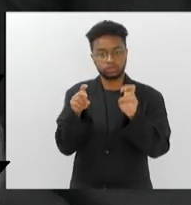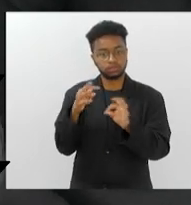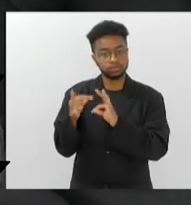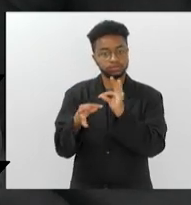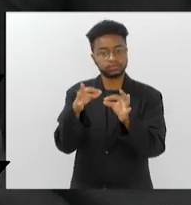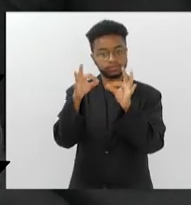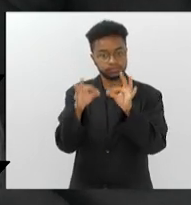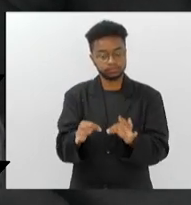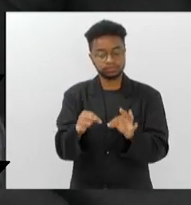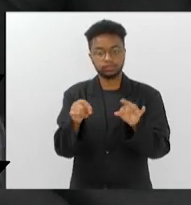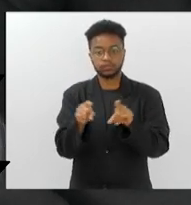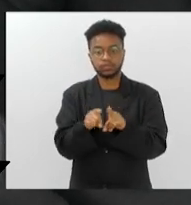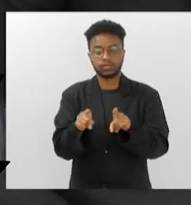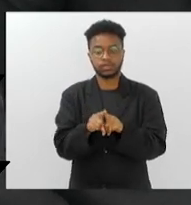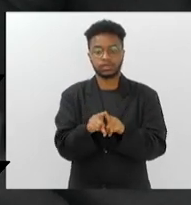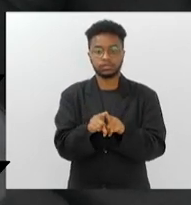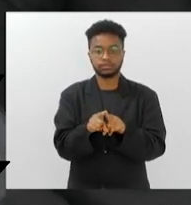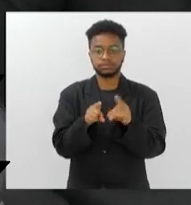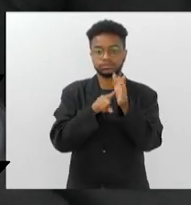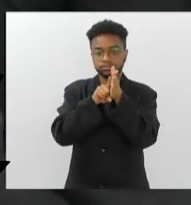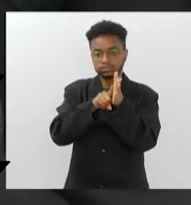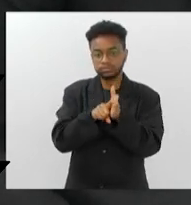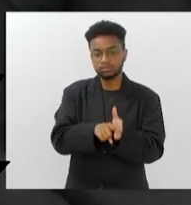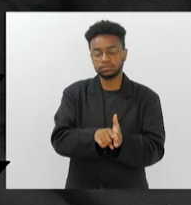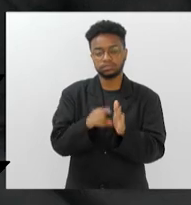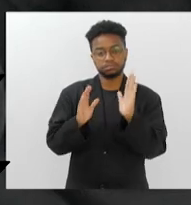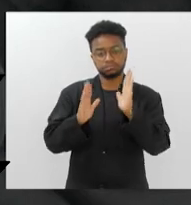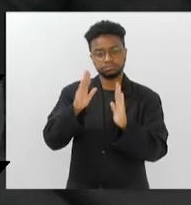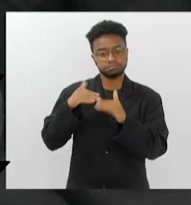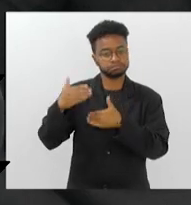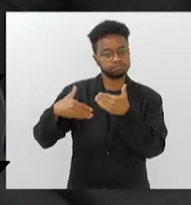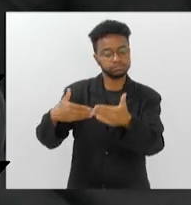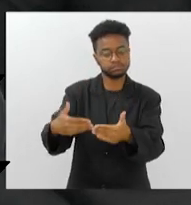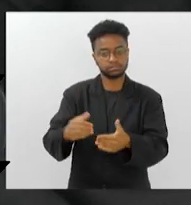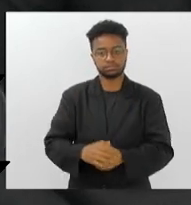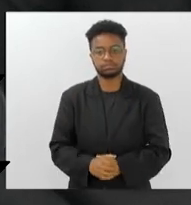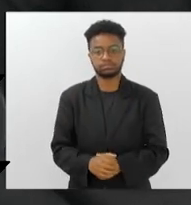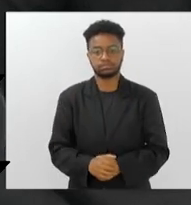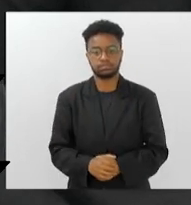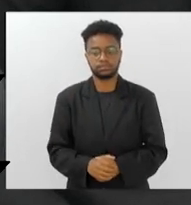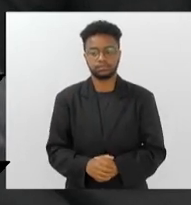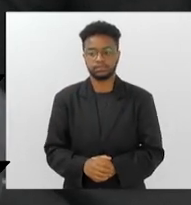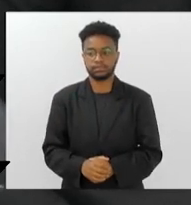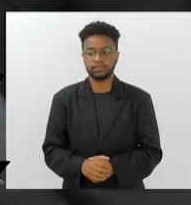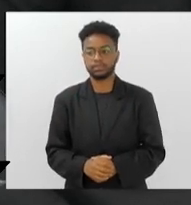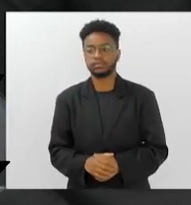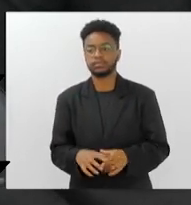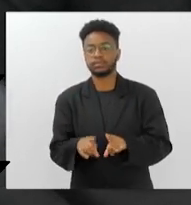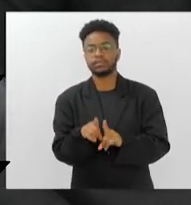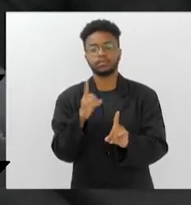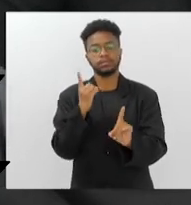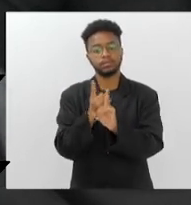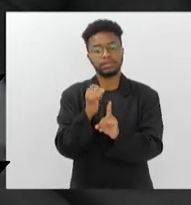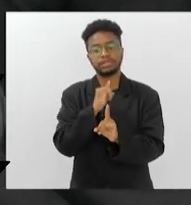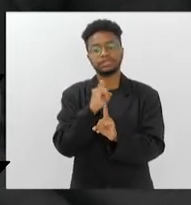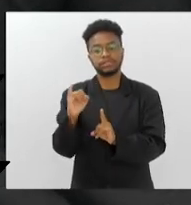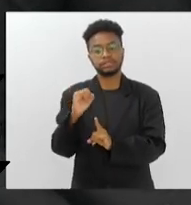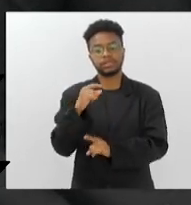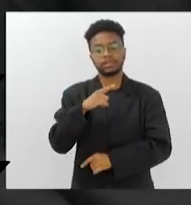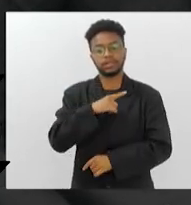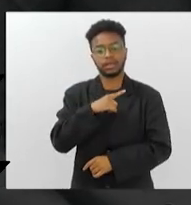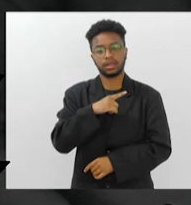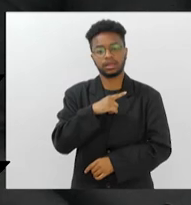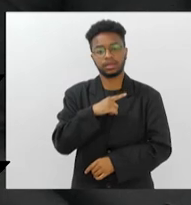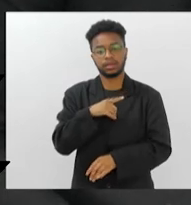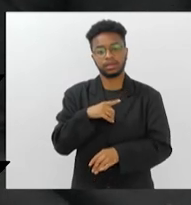eh eh os exames periódicos enfim e identificação de sinais de maus tratos são